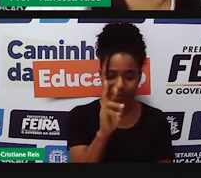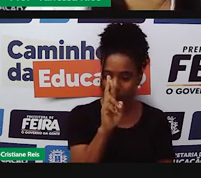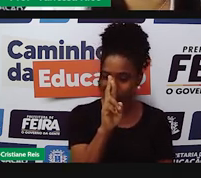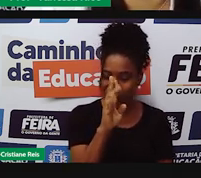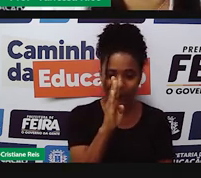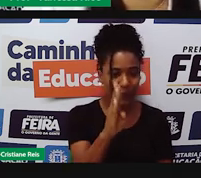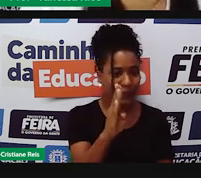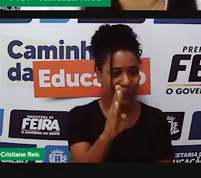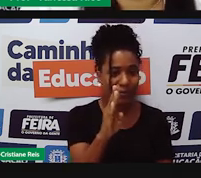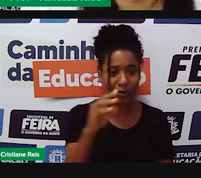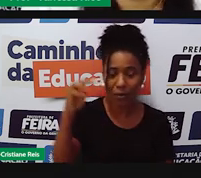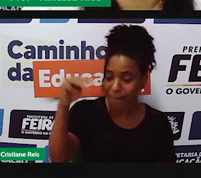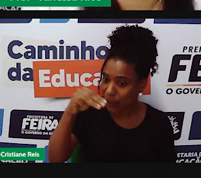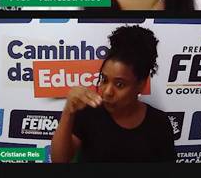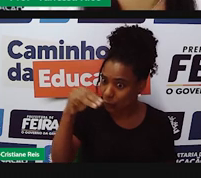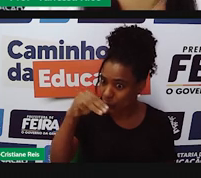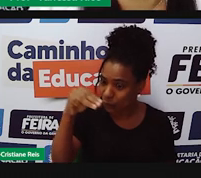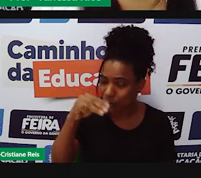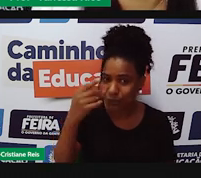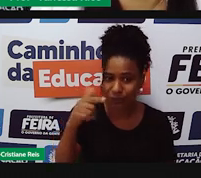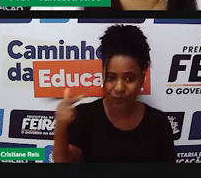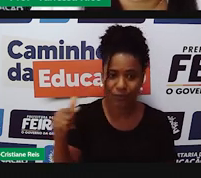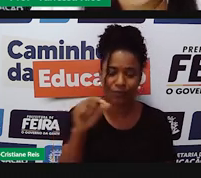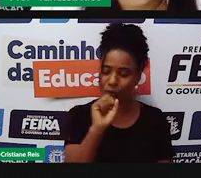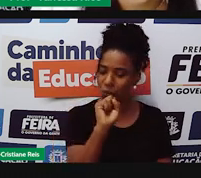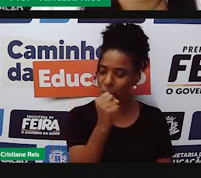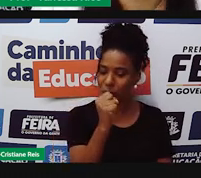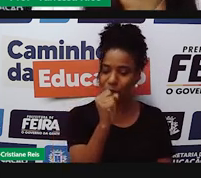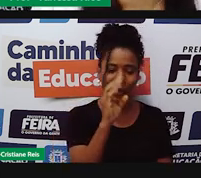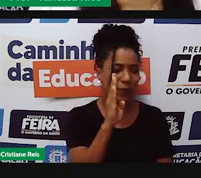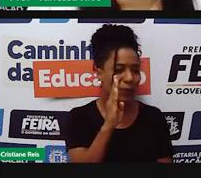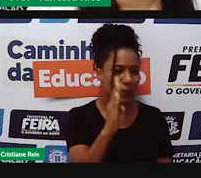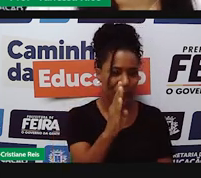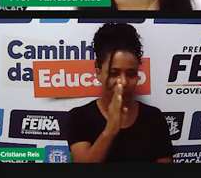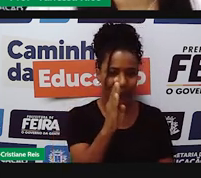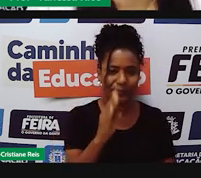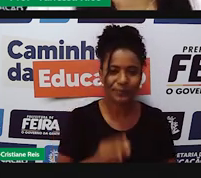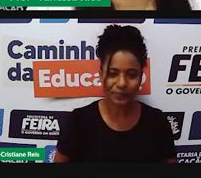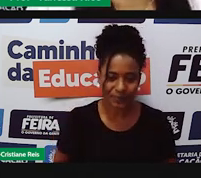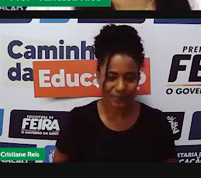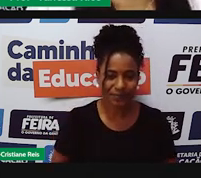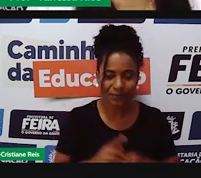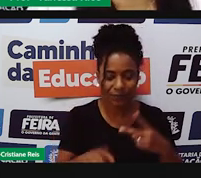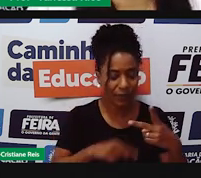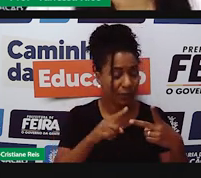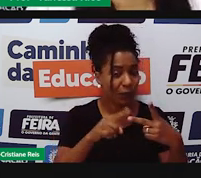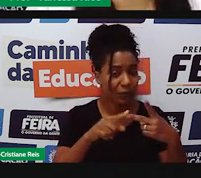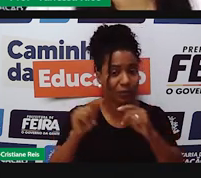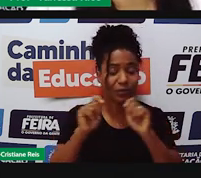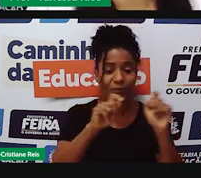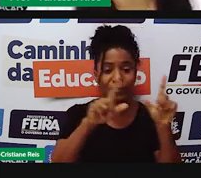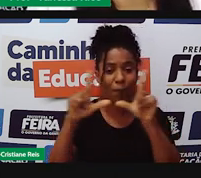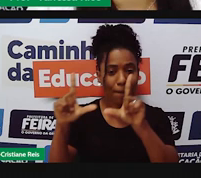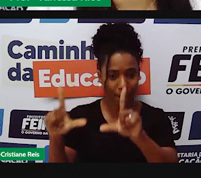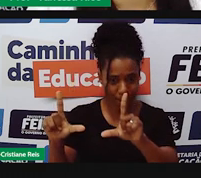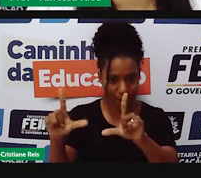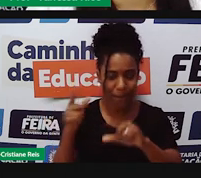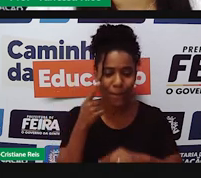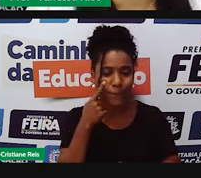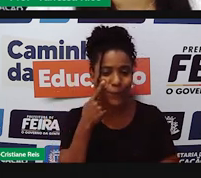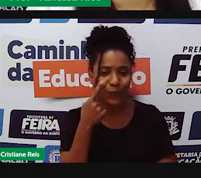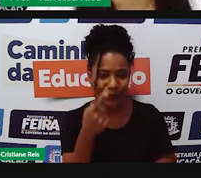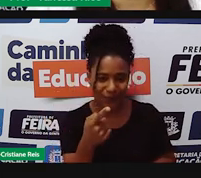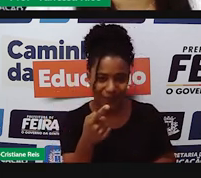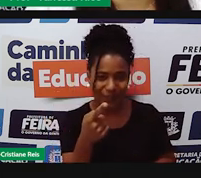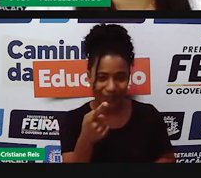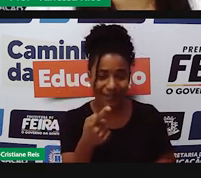os minutos da nova hora. Então, são 8 horas em ponto. No segundo relógio, a gente já percebe a movimentação